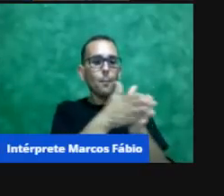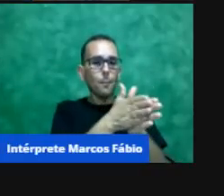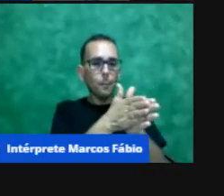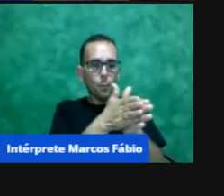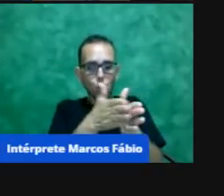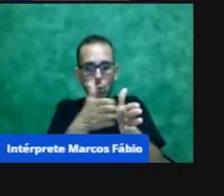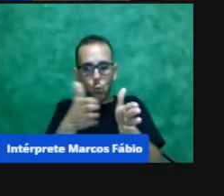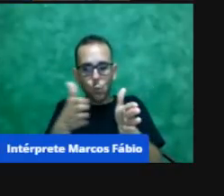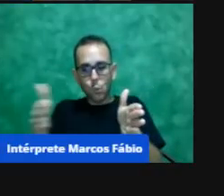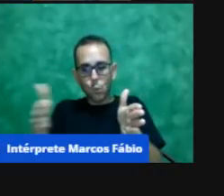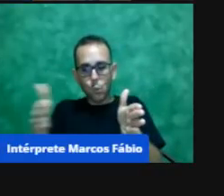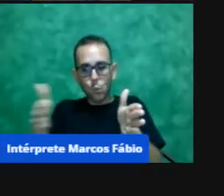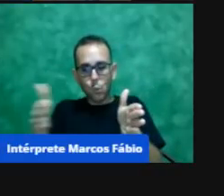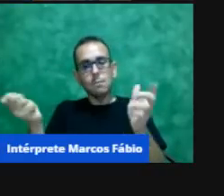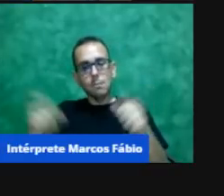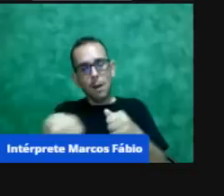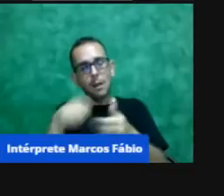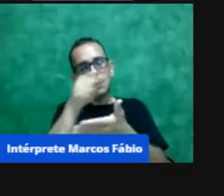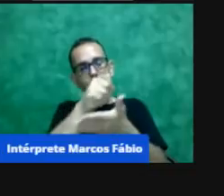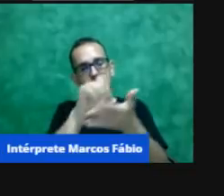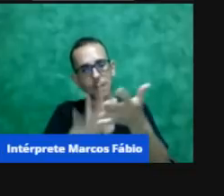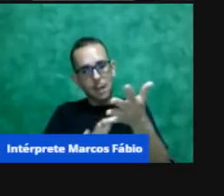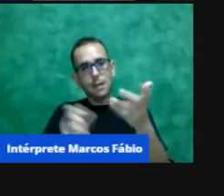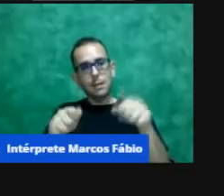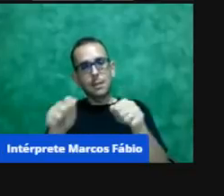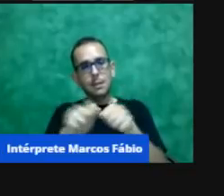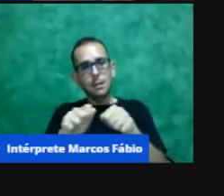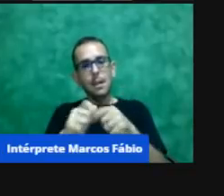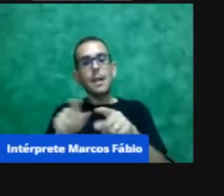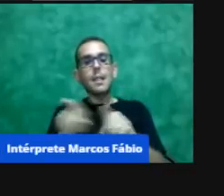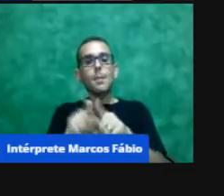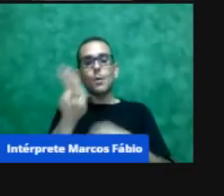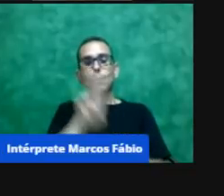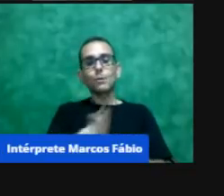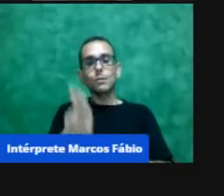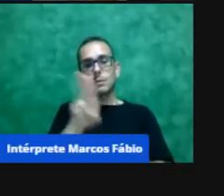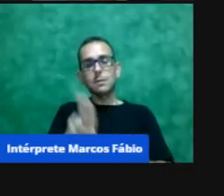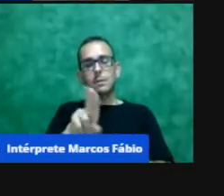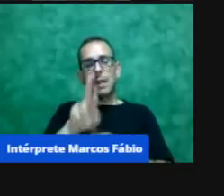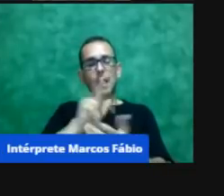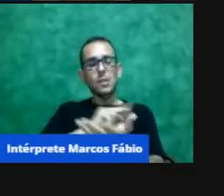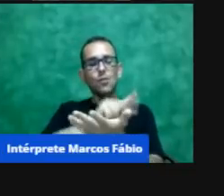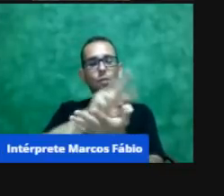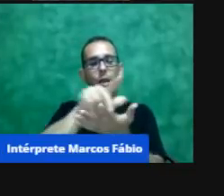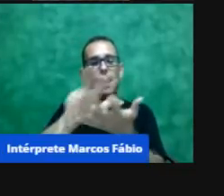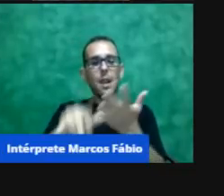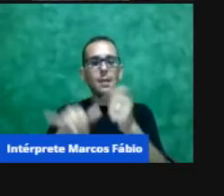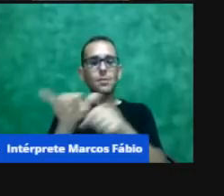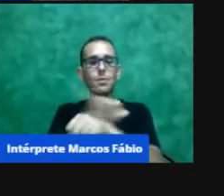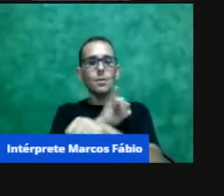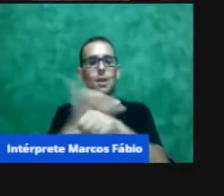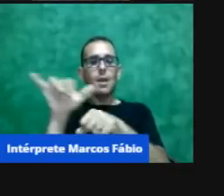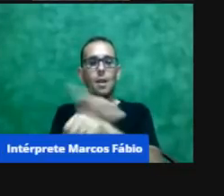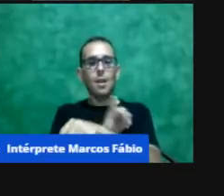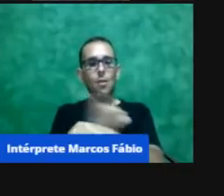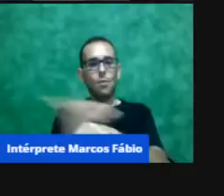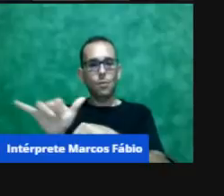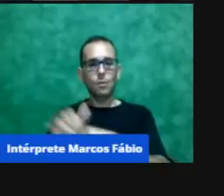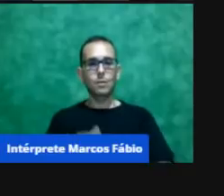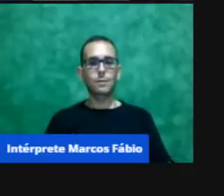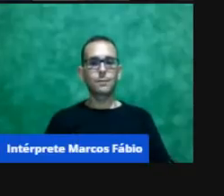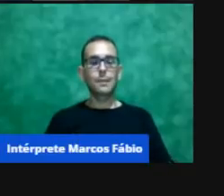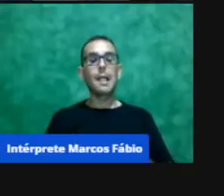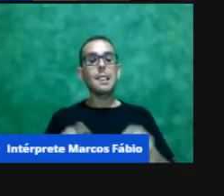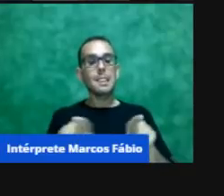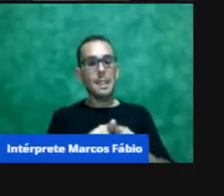vai realizar essas atividades, e utilizar diferentes recursos, vários recursos, tanto